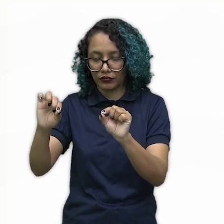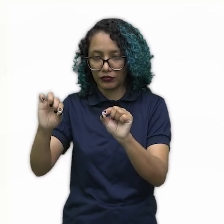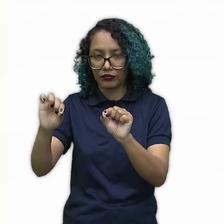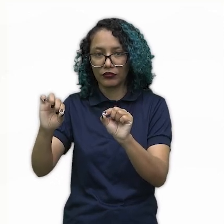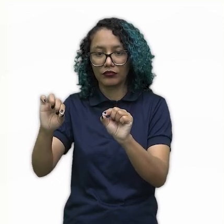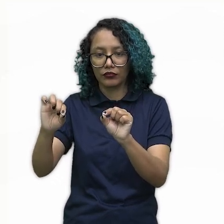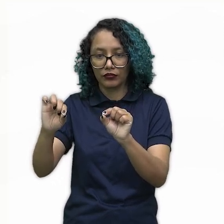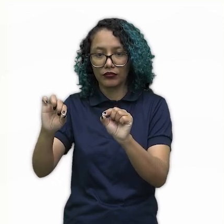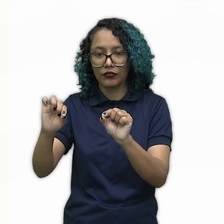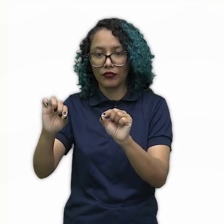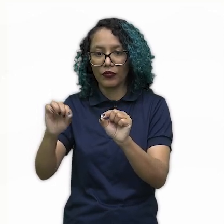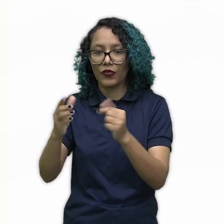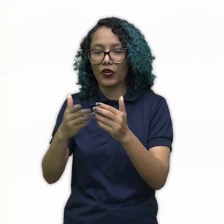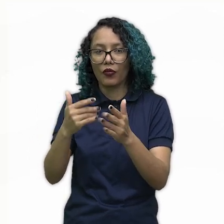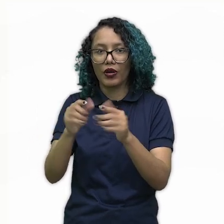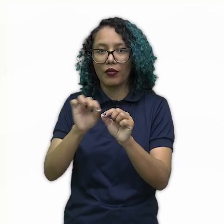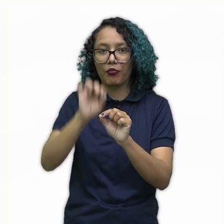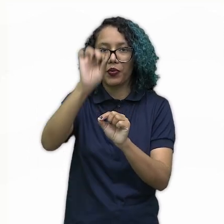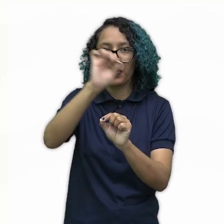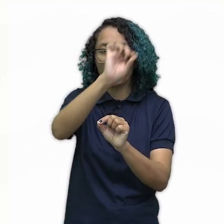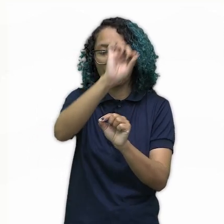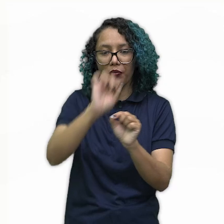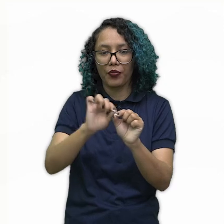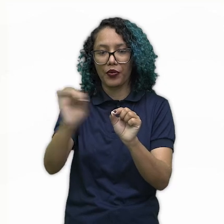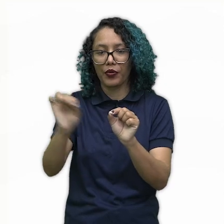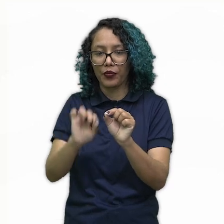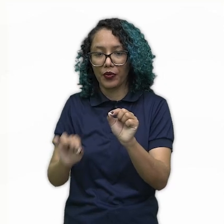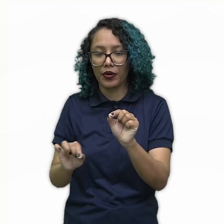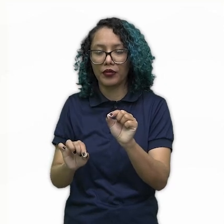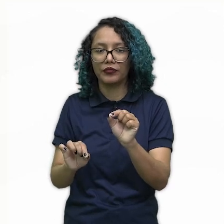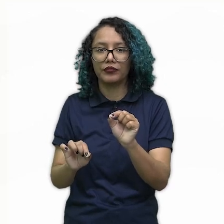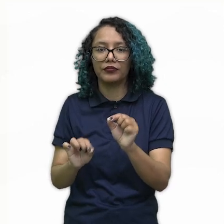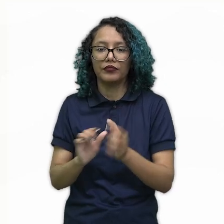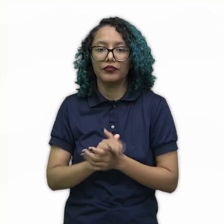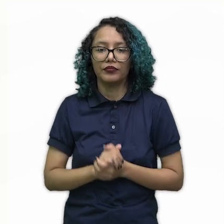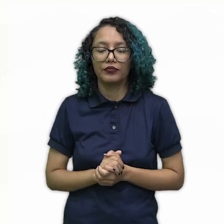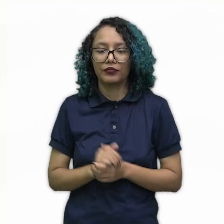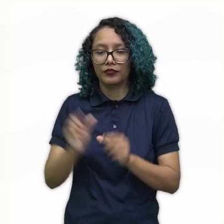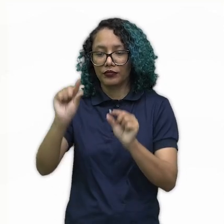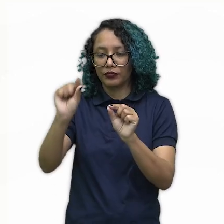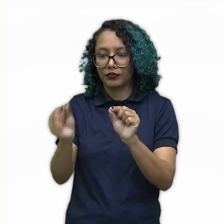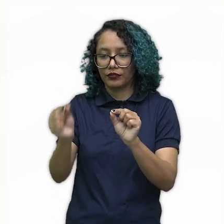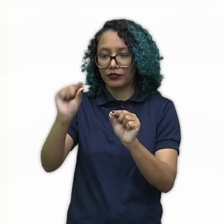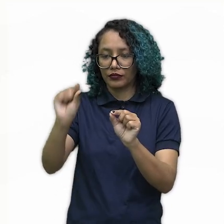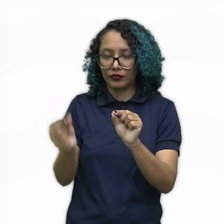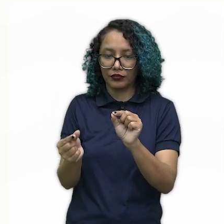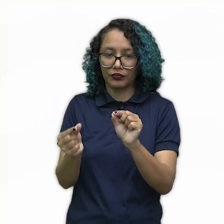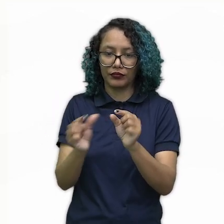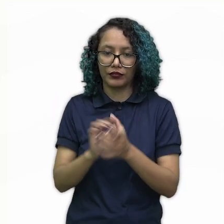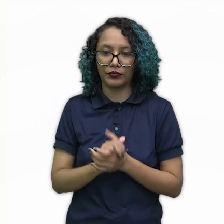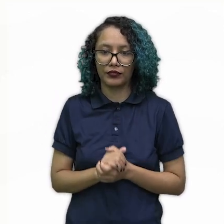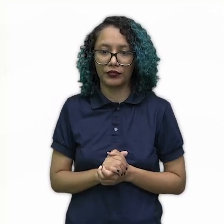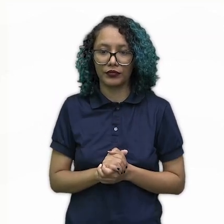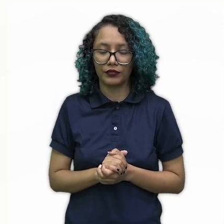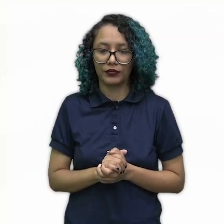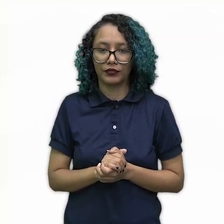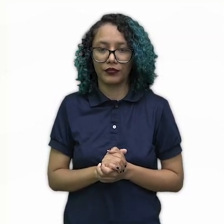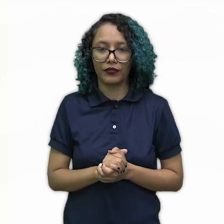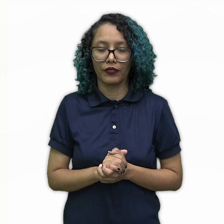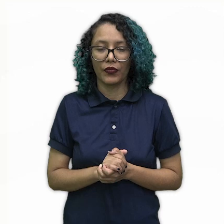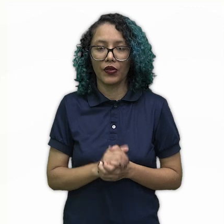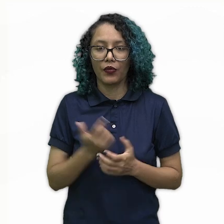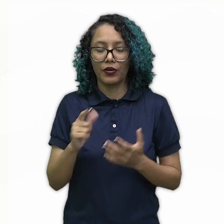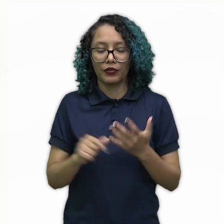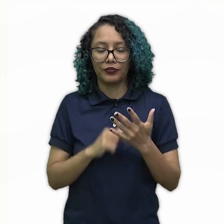ponto ali, né, da superfície, ou seja, do cantinho ali da borda da nossa esfera. E